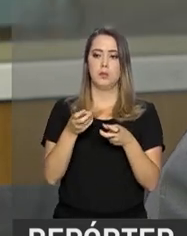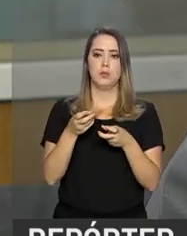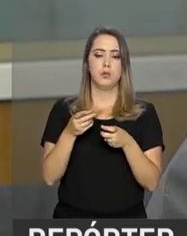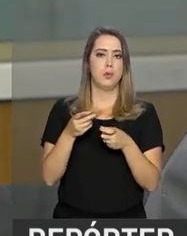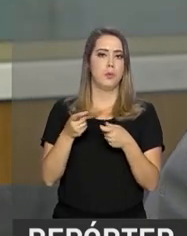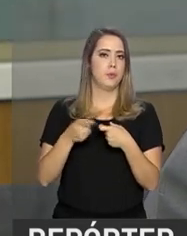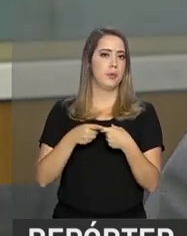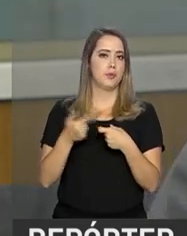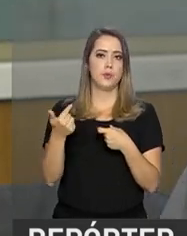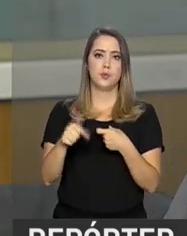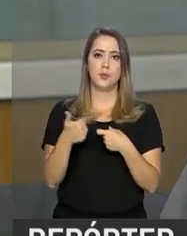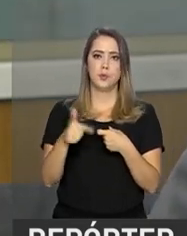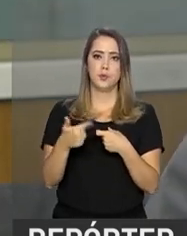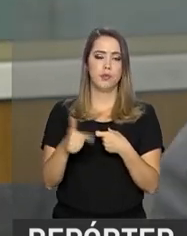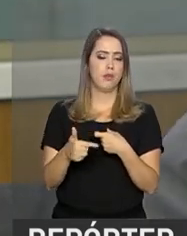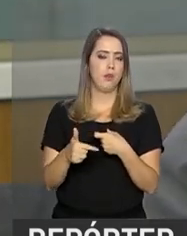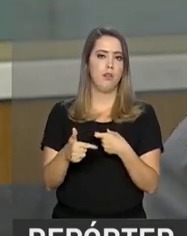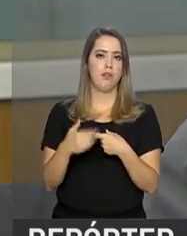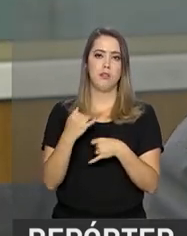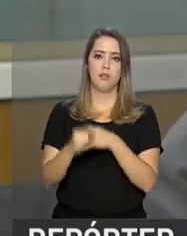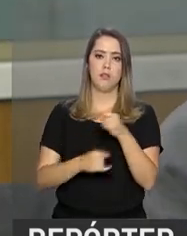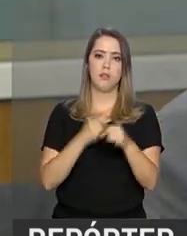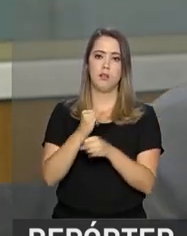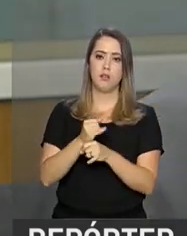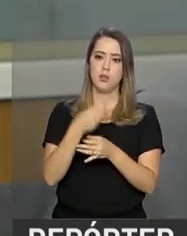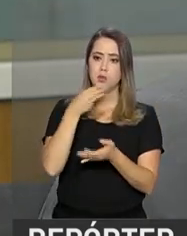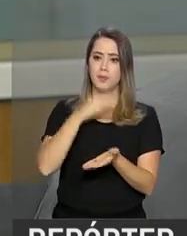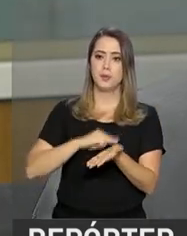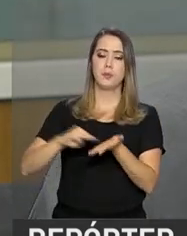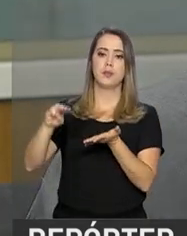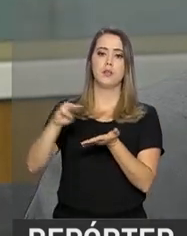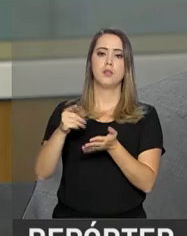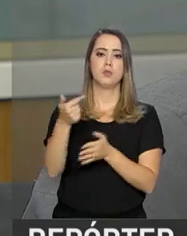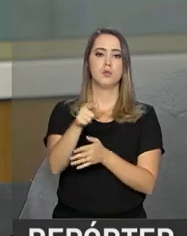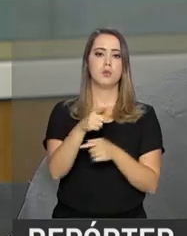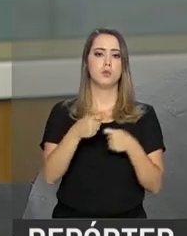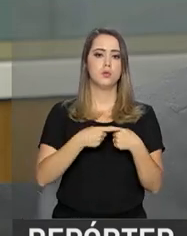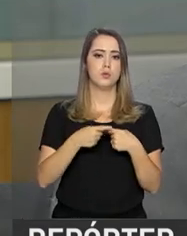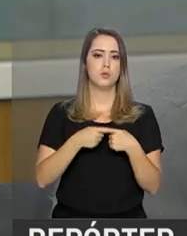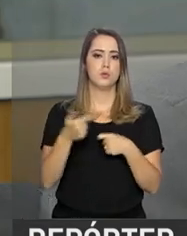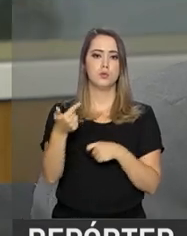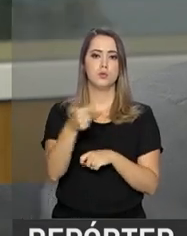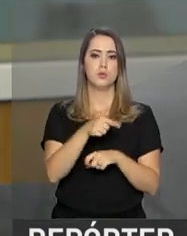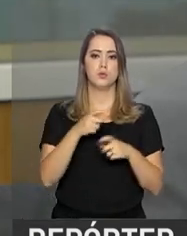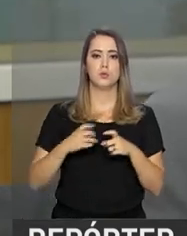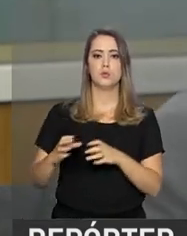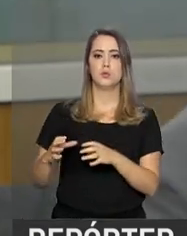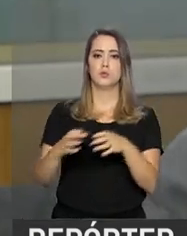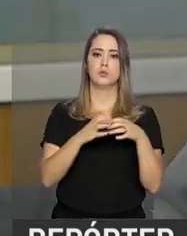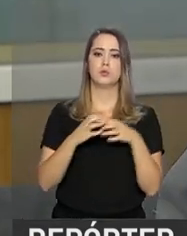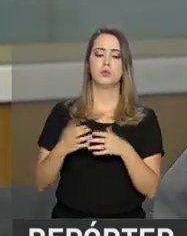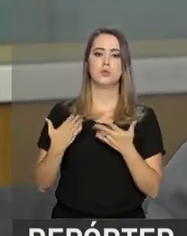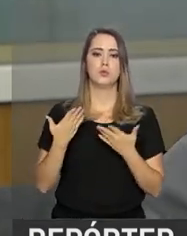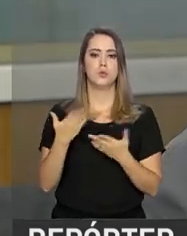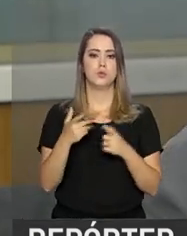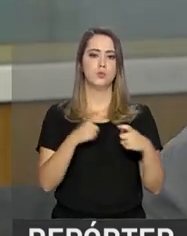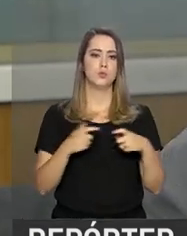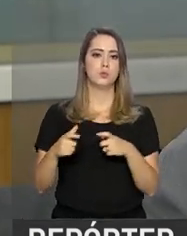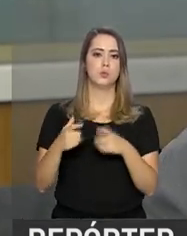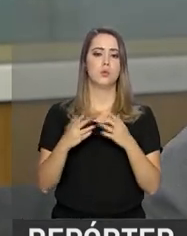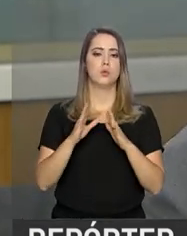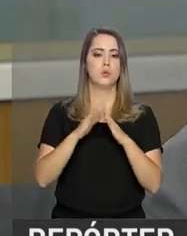não tem internet para compartilhar esse diagnóstico ou um médico da outra um outro grande centro